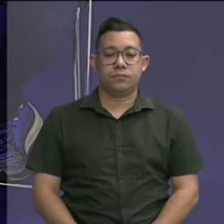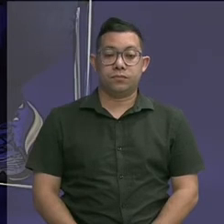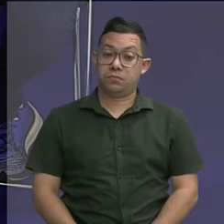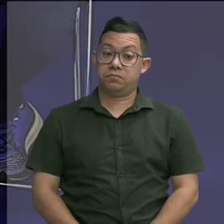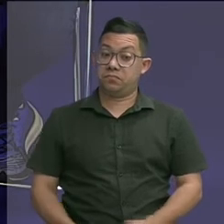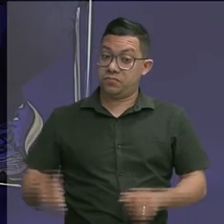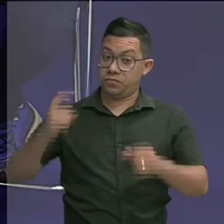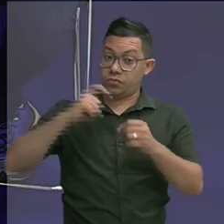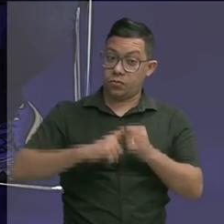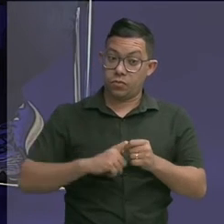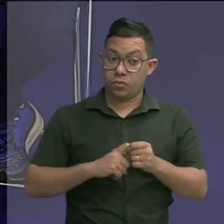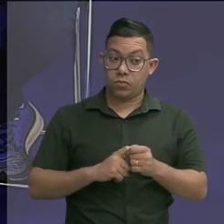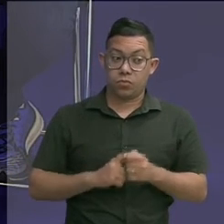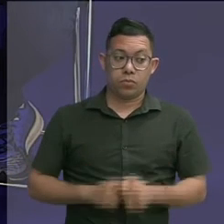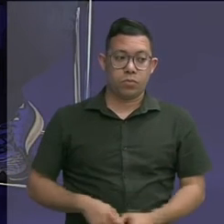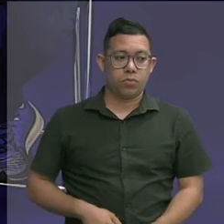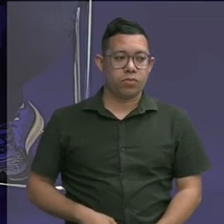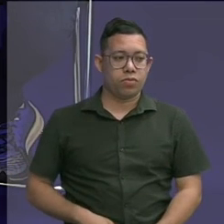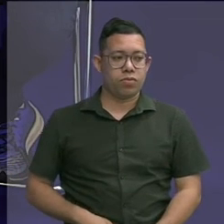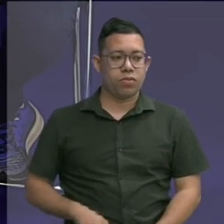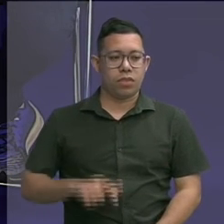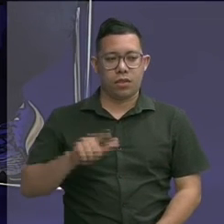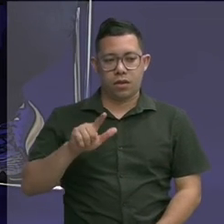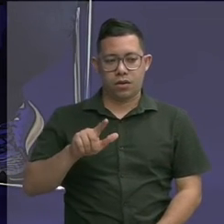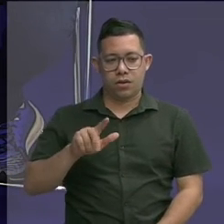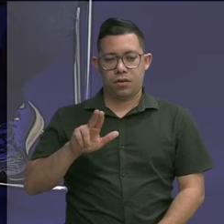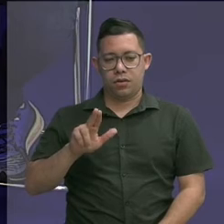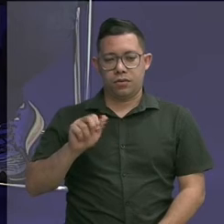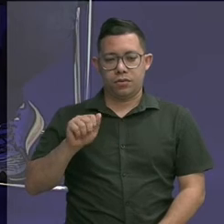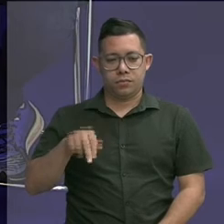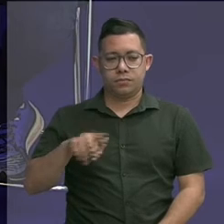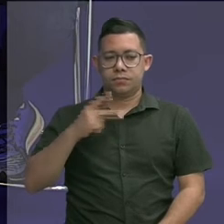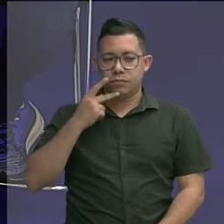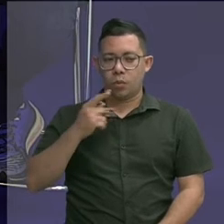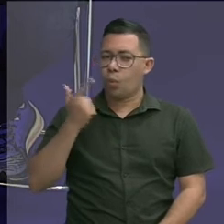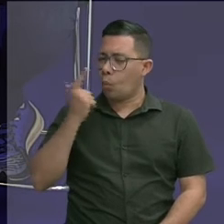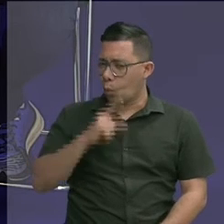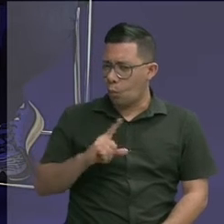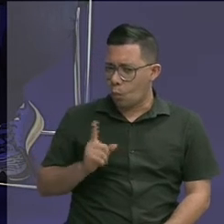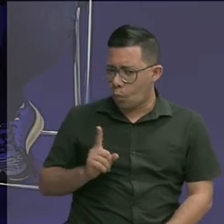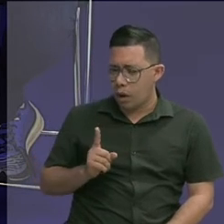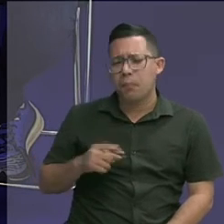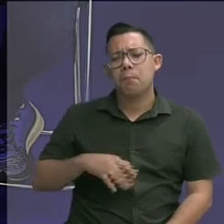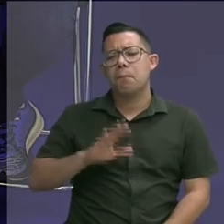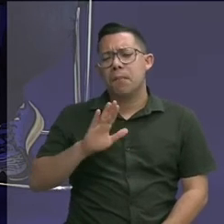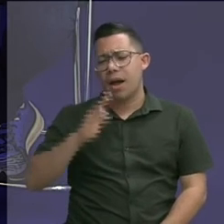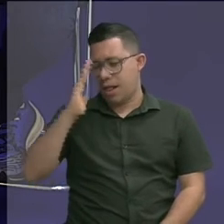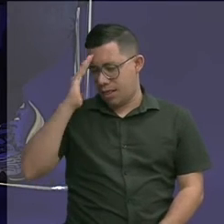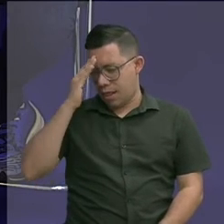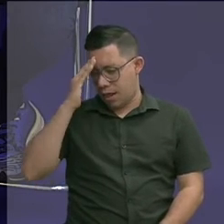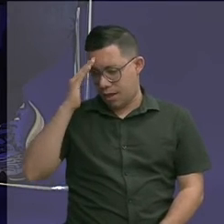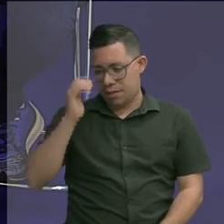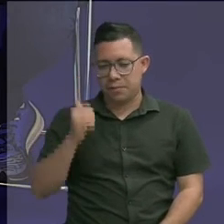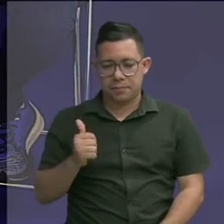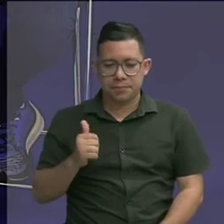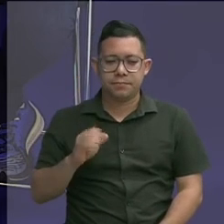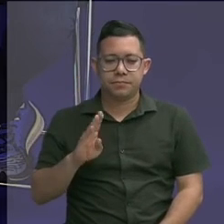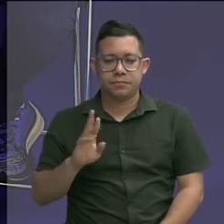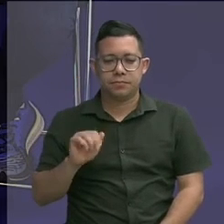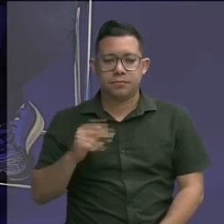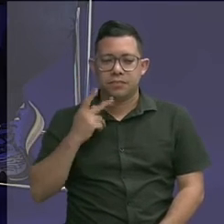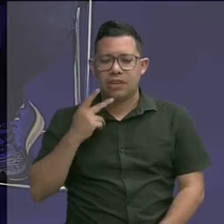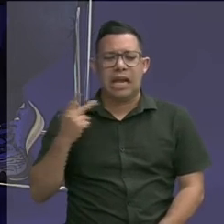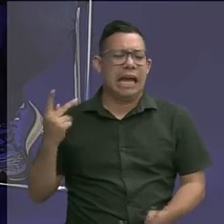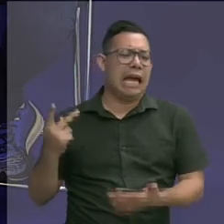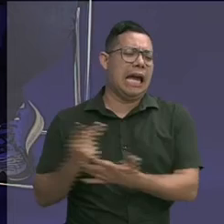eu voltasse O Luan não tinha conseguido fazer mas entendeu E a